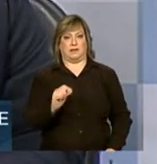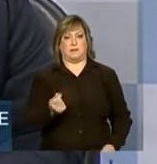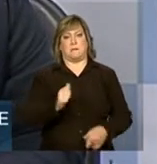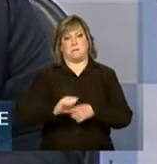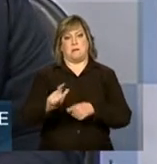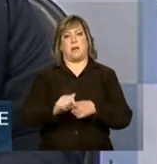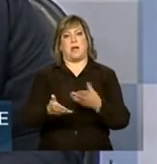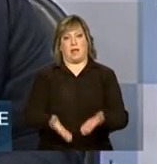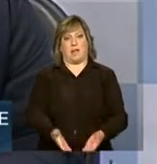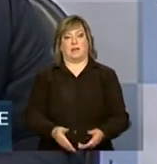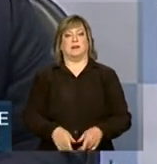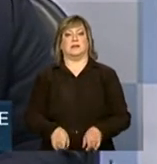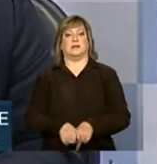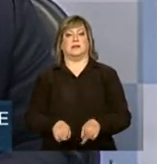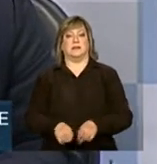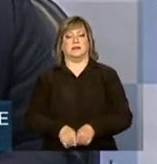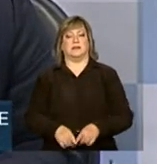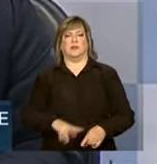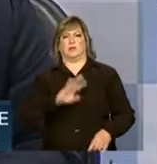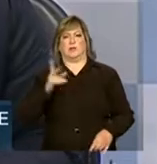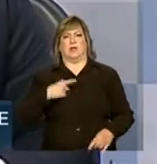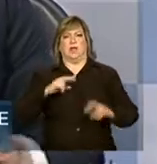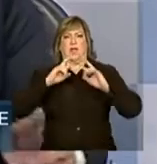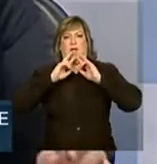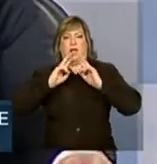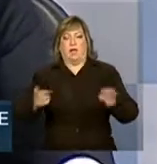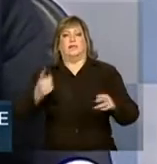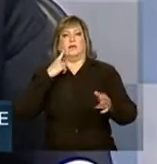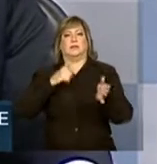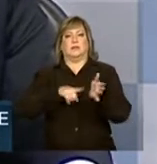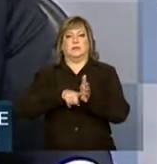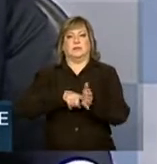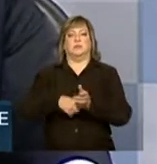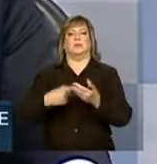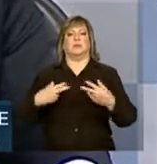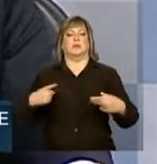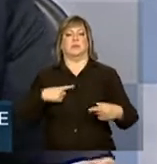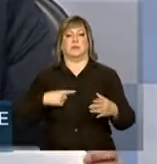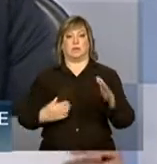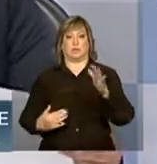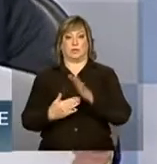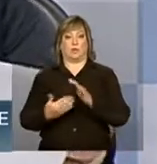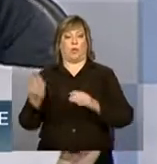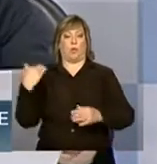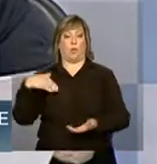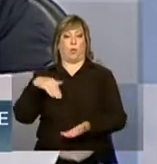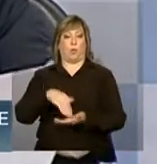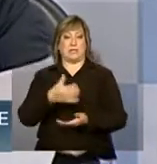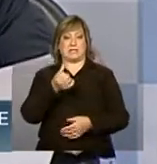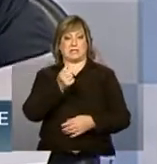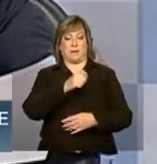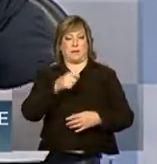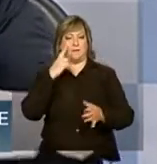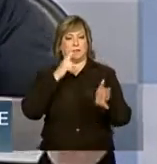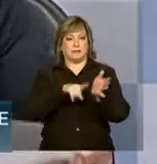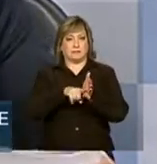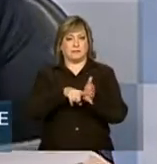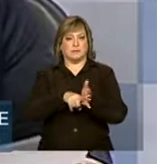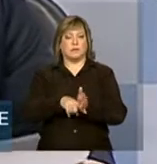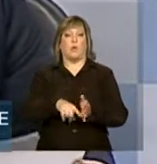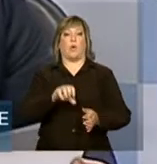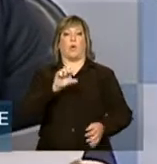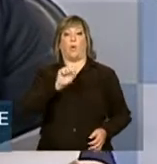de mediação de conflito, através das notificações de investigação preliminar, atingiu nesse último semestre, na última aferição que fizemos,